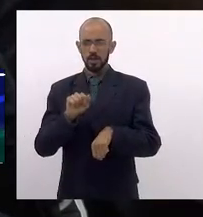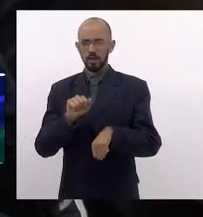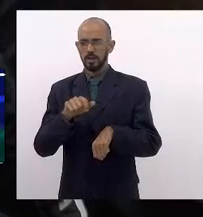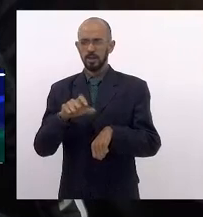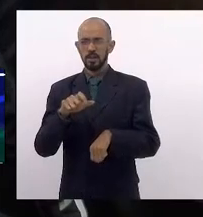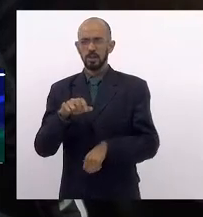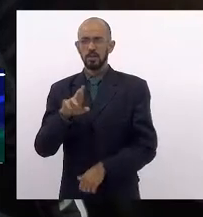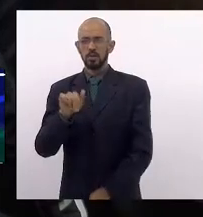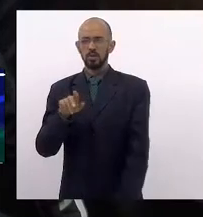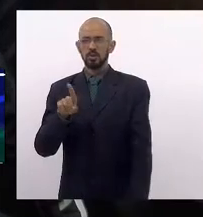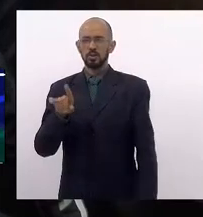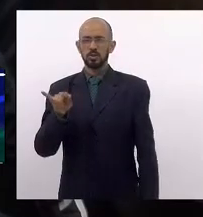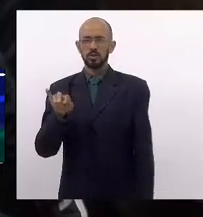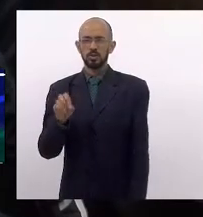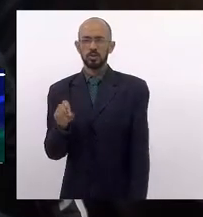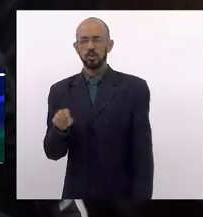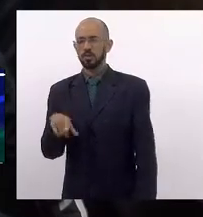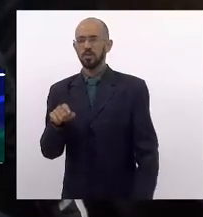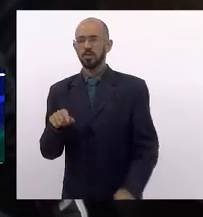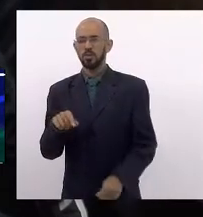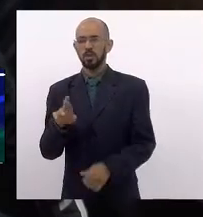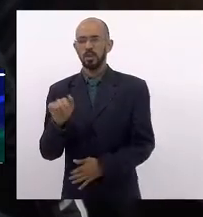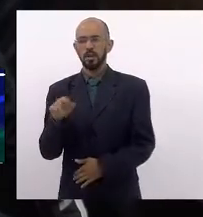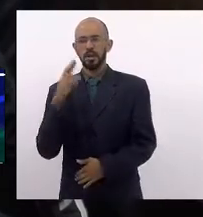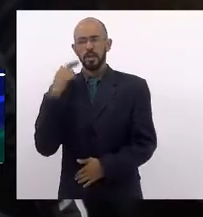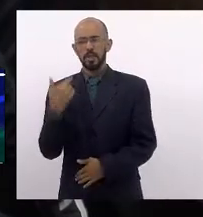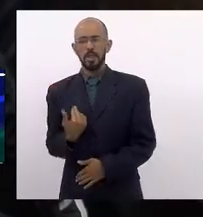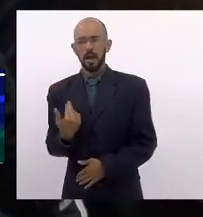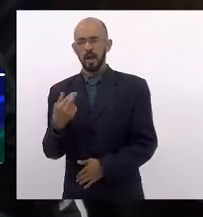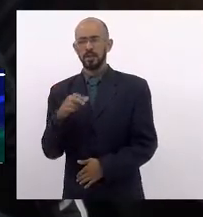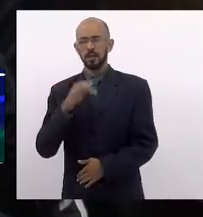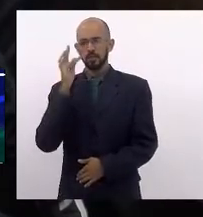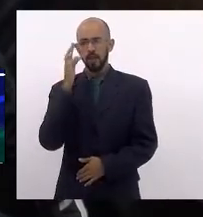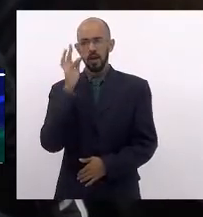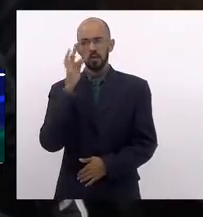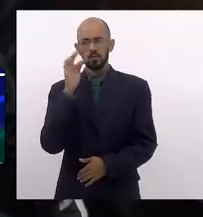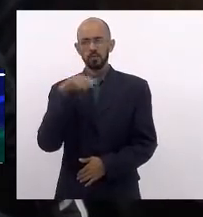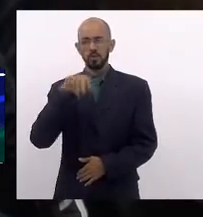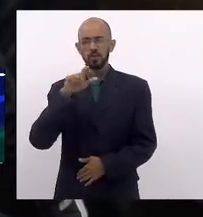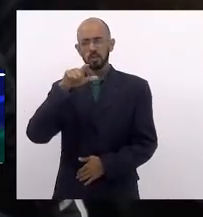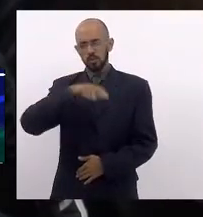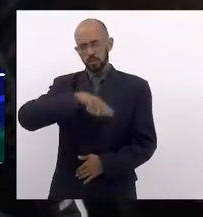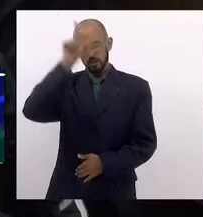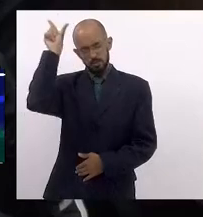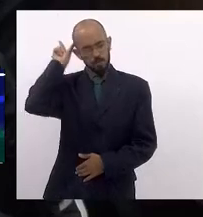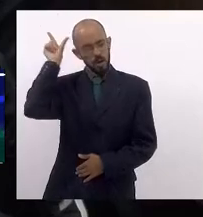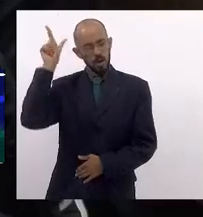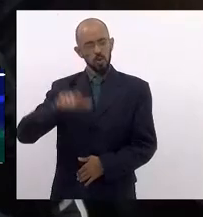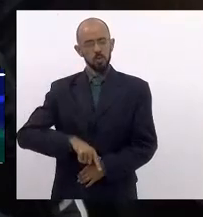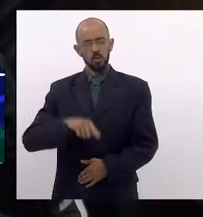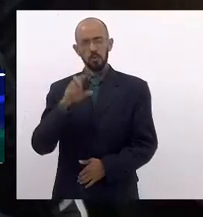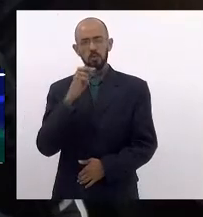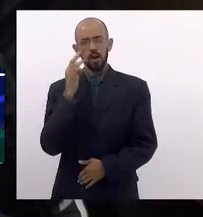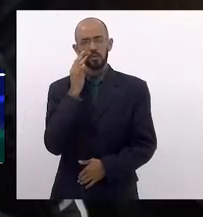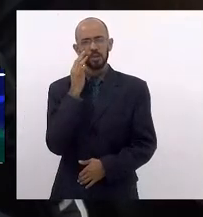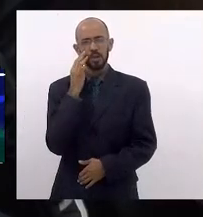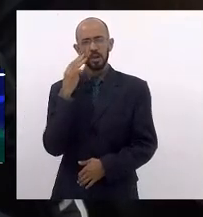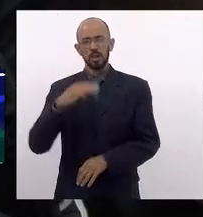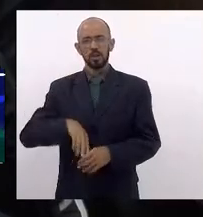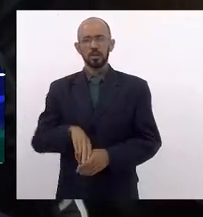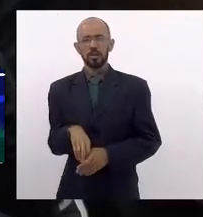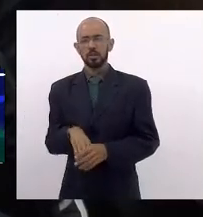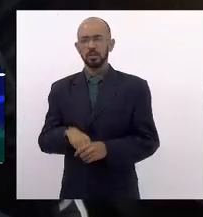Deputado Rodrigo Amorim Deputado a Renata Souza para fazer Serafim Deputado Luiz Paulo Deputado waldeck Carneiro